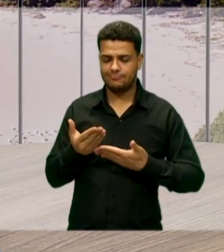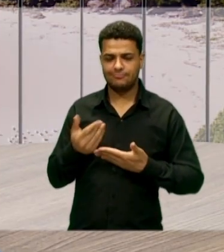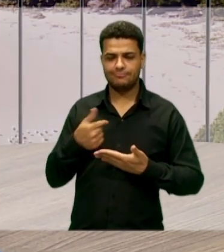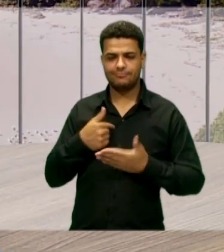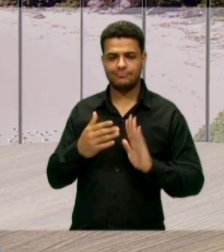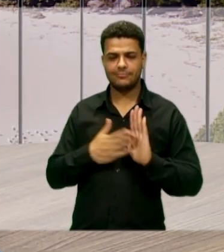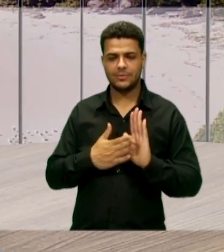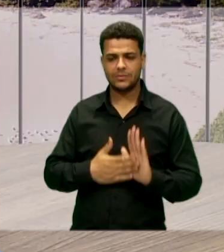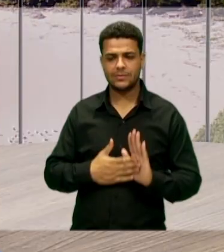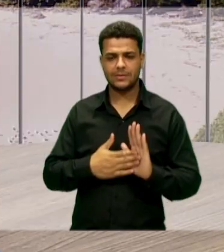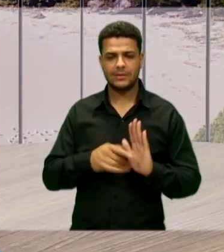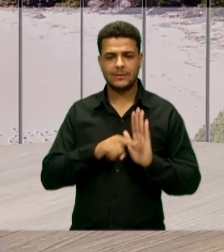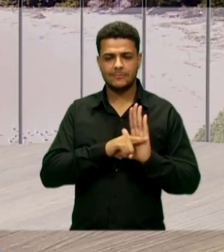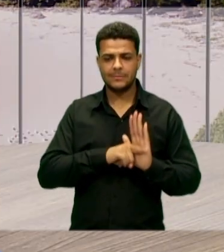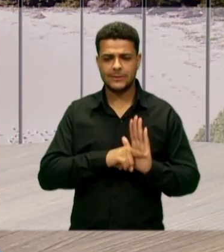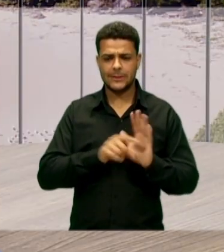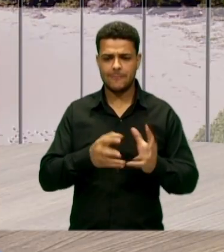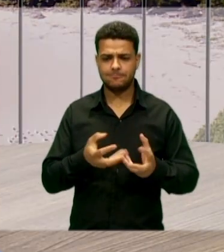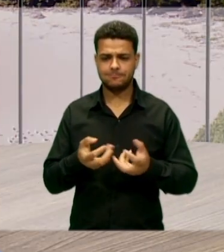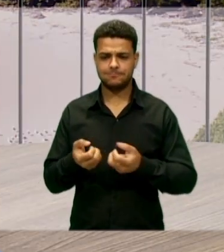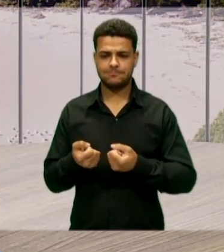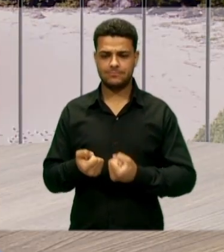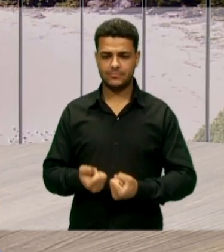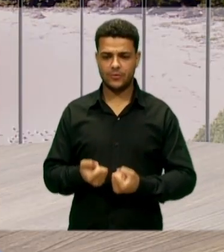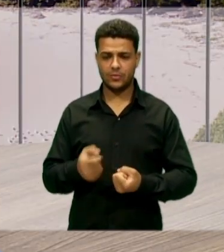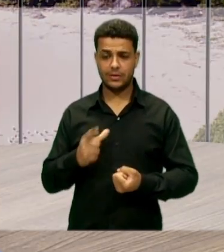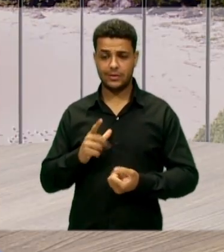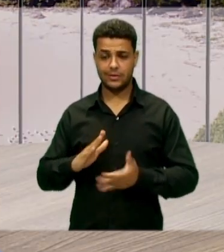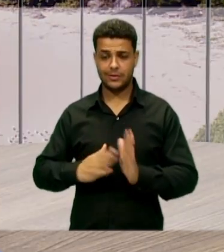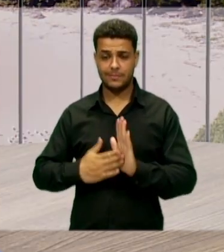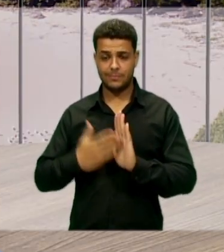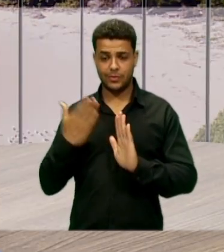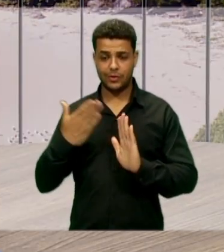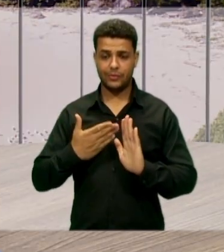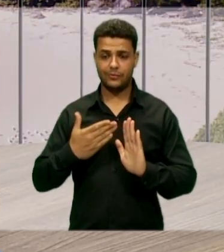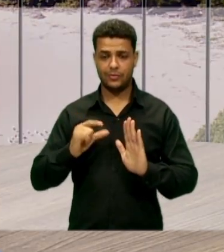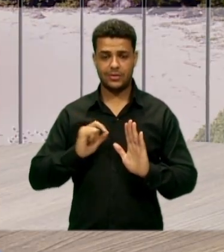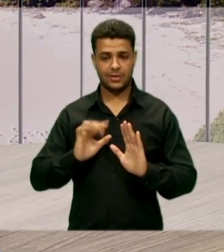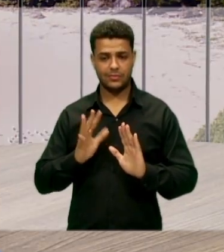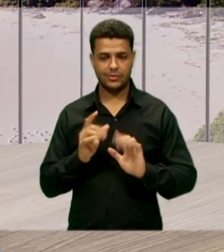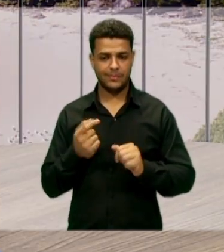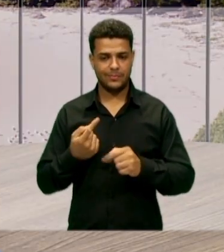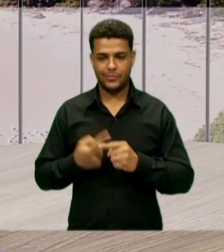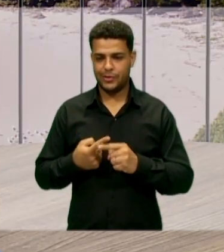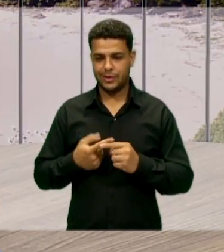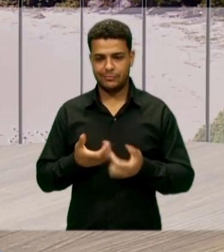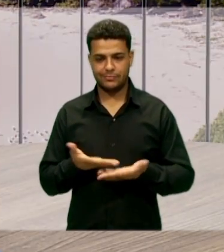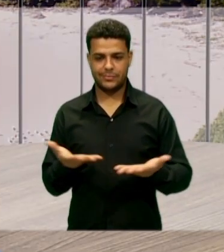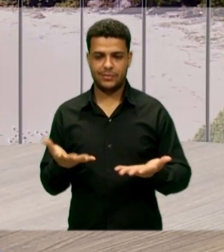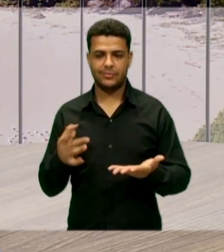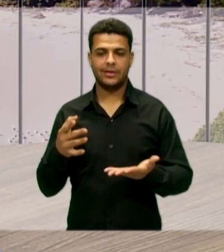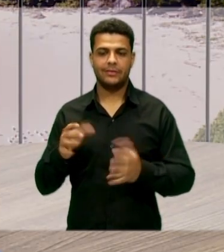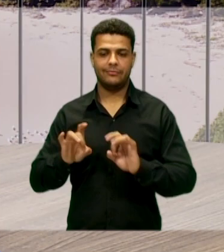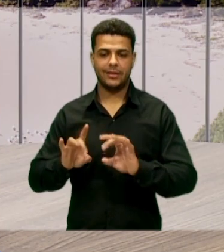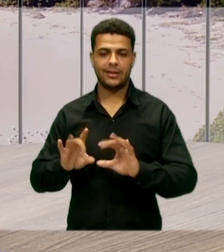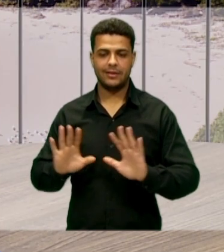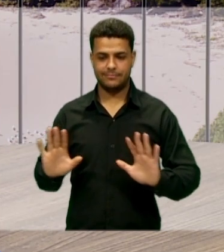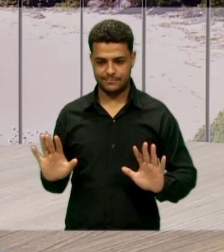chega pautado por uma pesquisa robusta, que provou que ele funciona, porque senão não tem o porquê você disponibilizar ele no